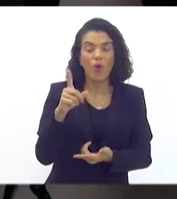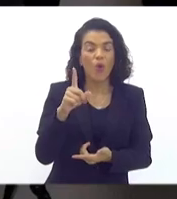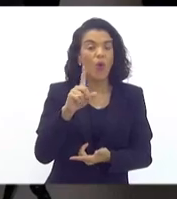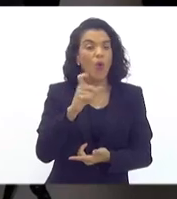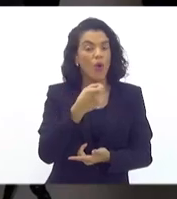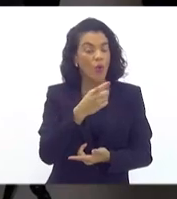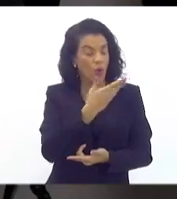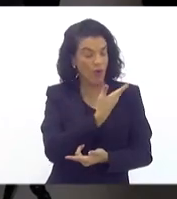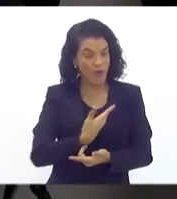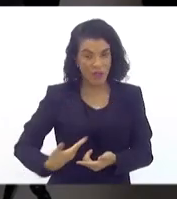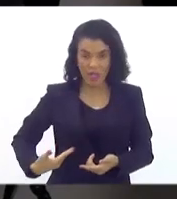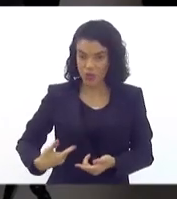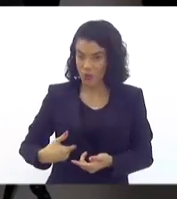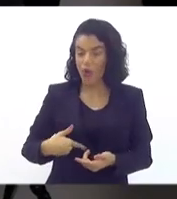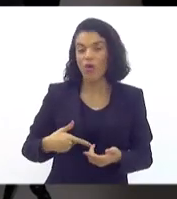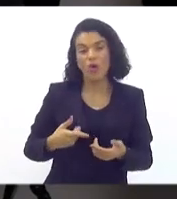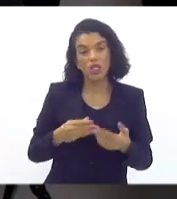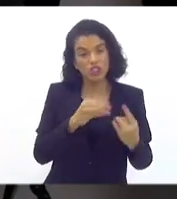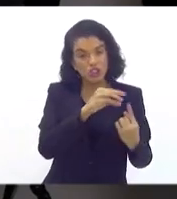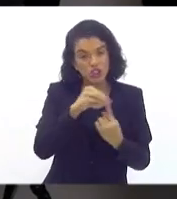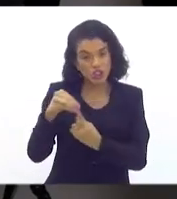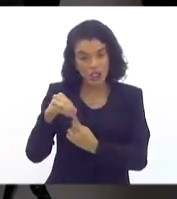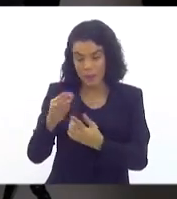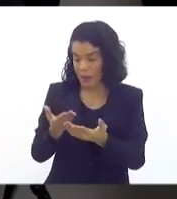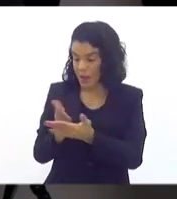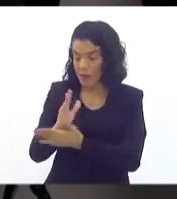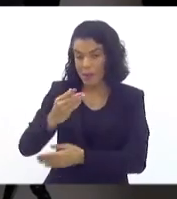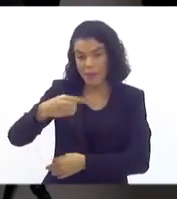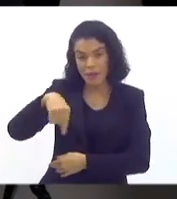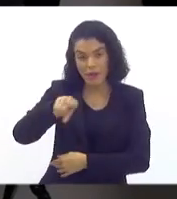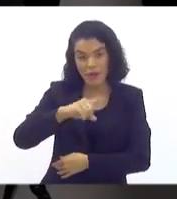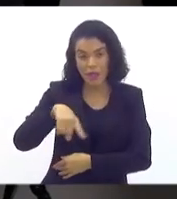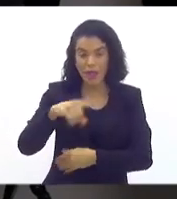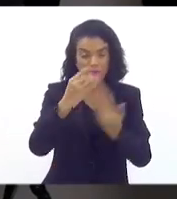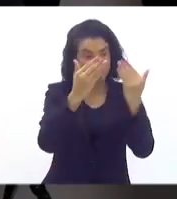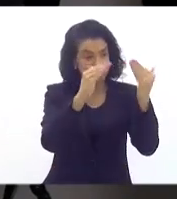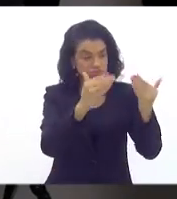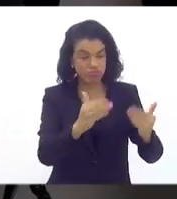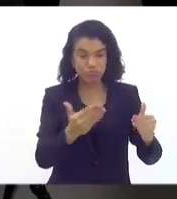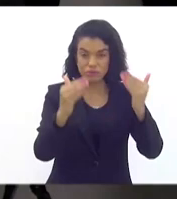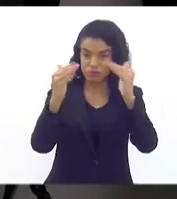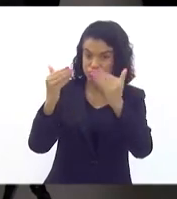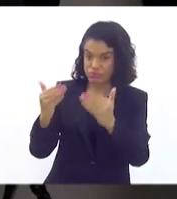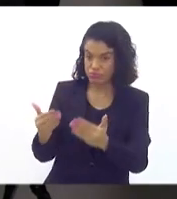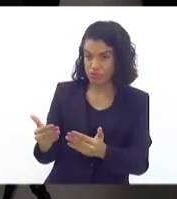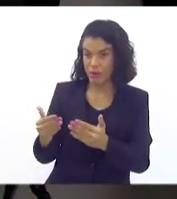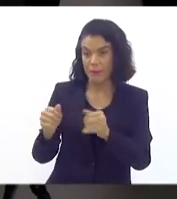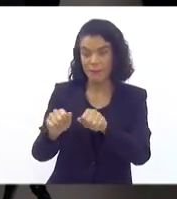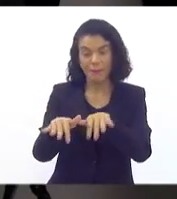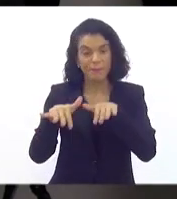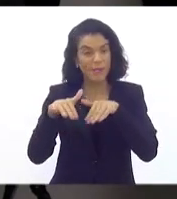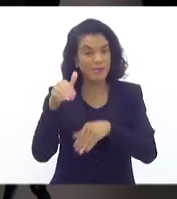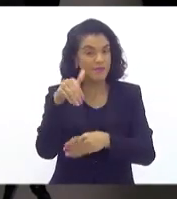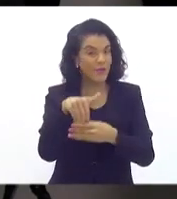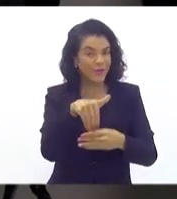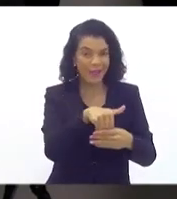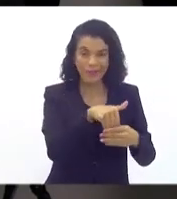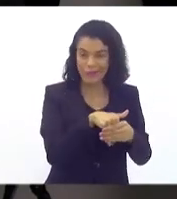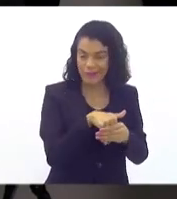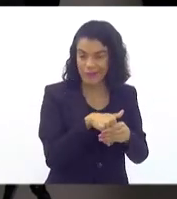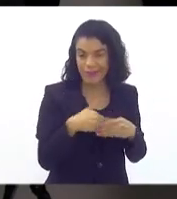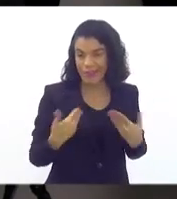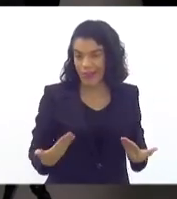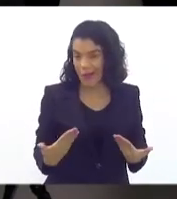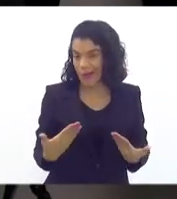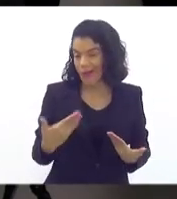lá mas quem aprova são os senhores aqui eu passo por uma Sabatina depois de um texto propriedade para ser votado então eu